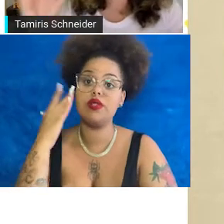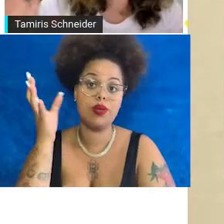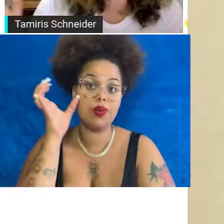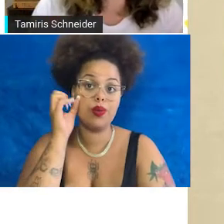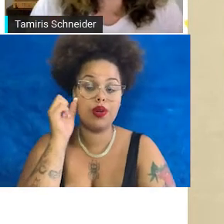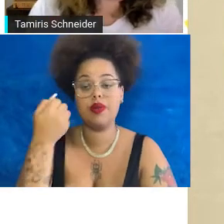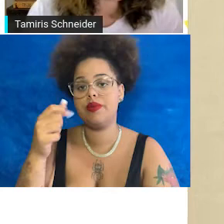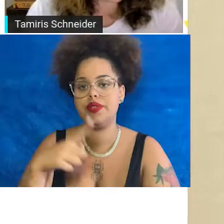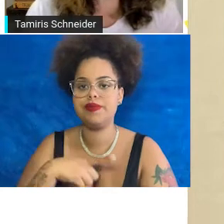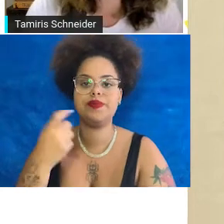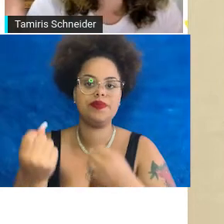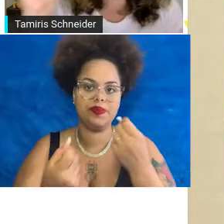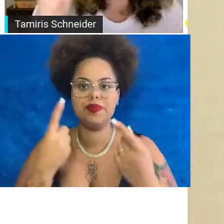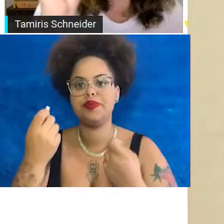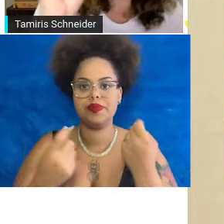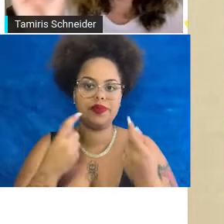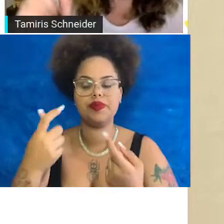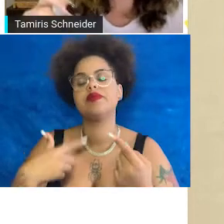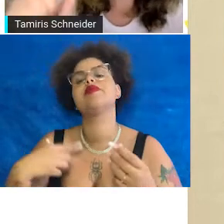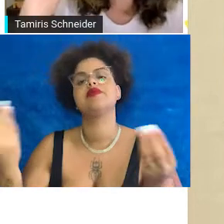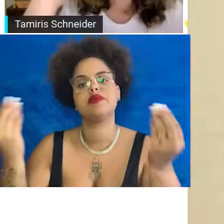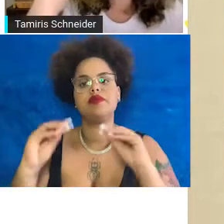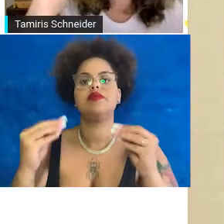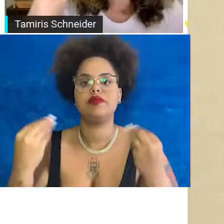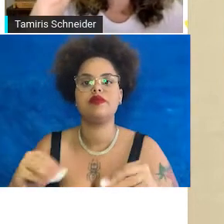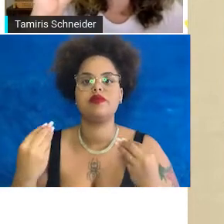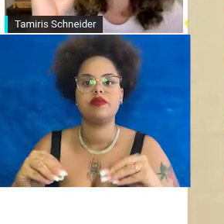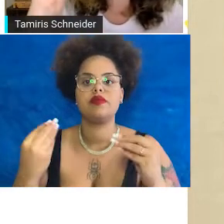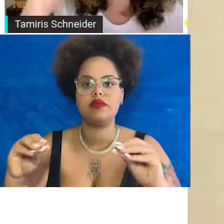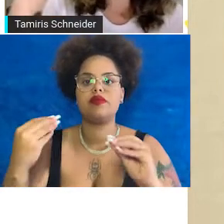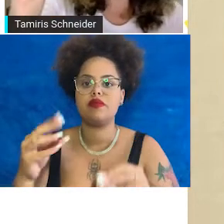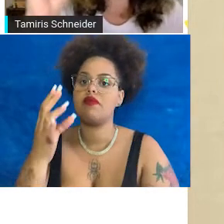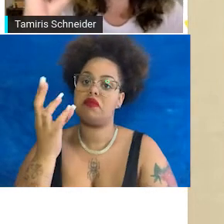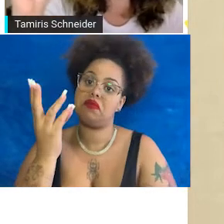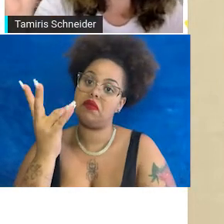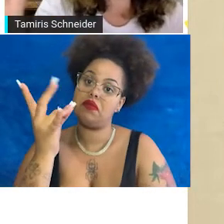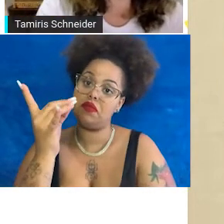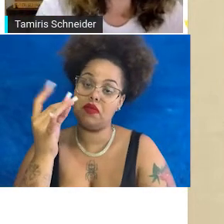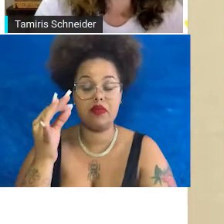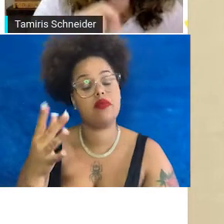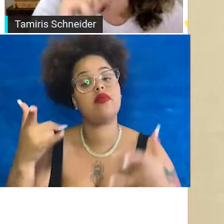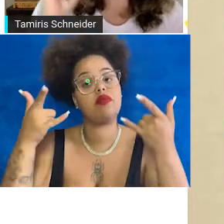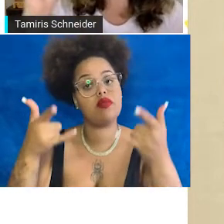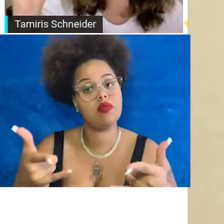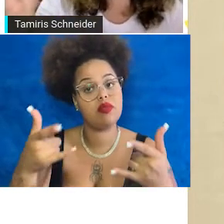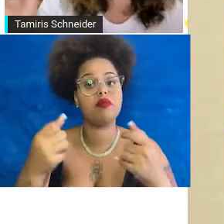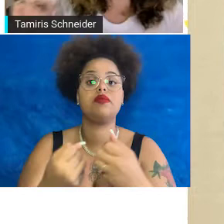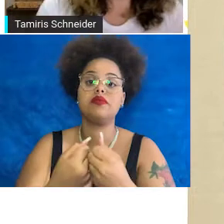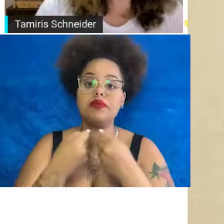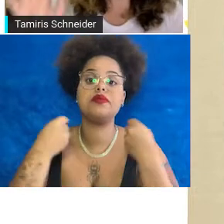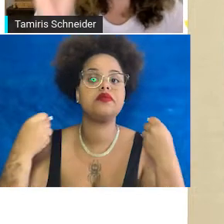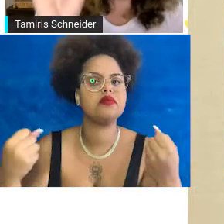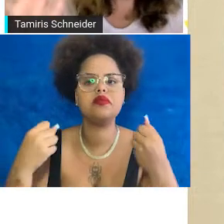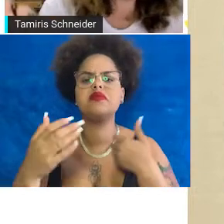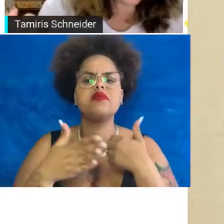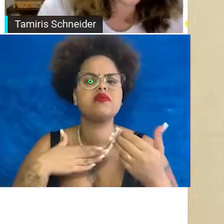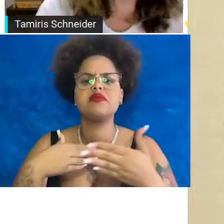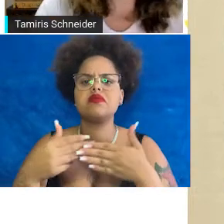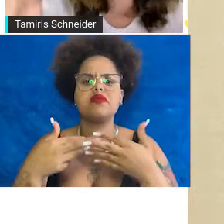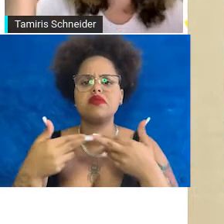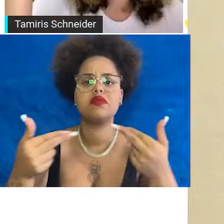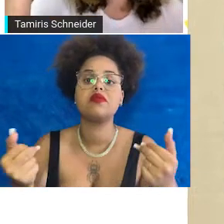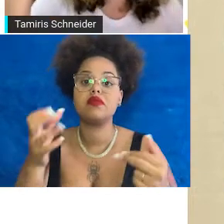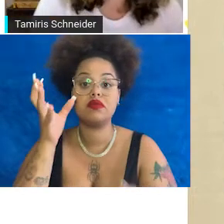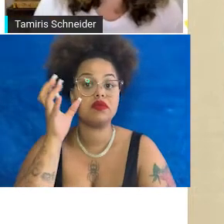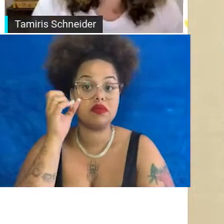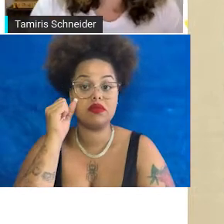ter alguns itens essenciais, então eu vou colocar ali isso, cama, guarda-roupa, qualquer coisa que for de